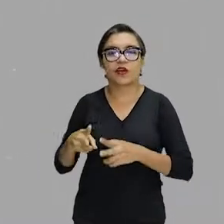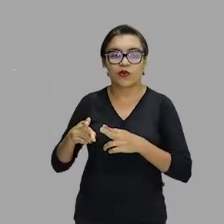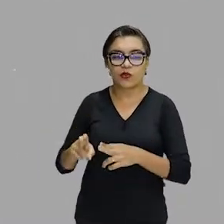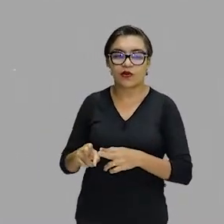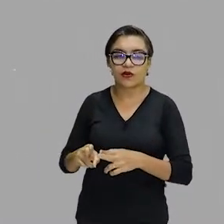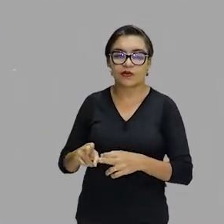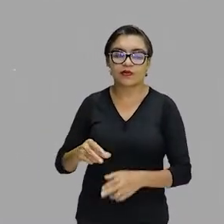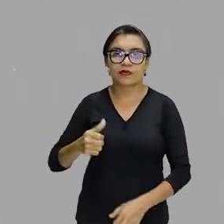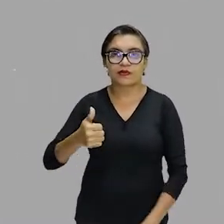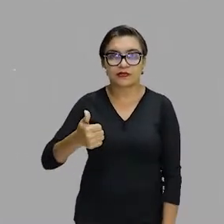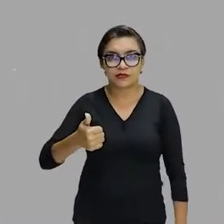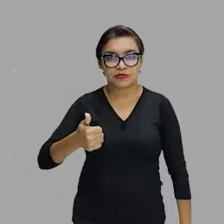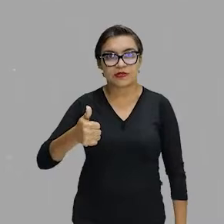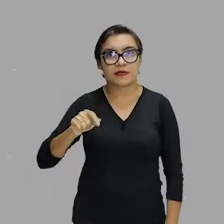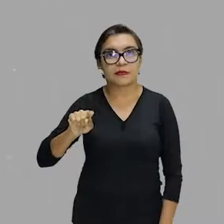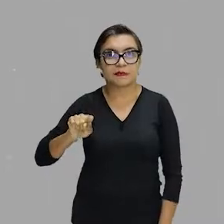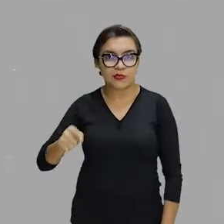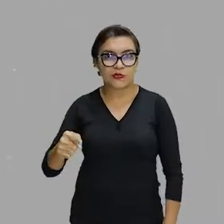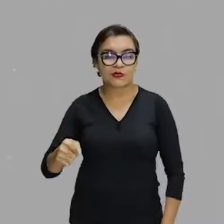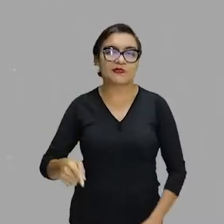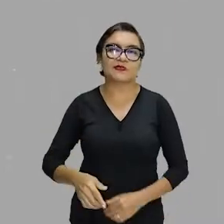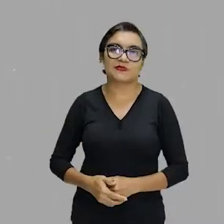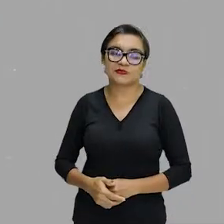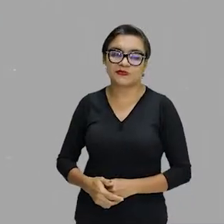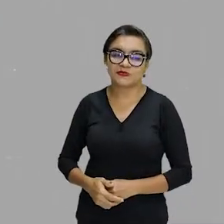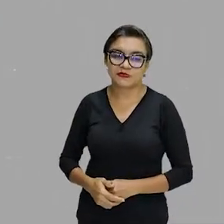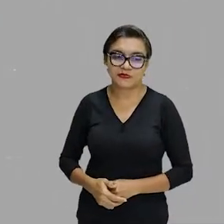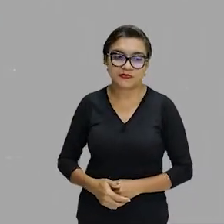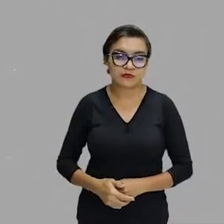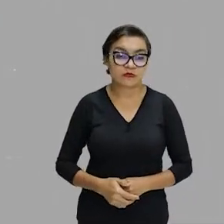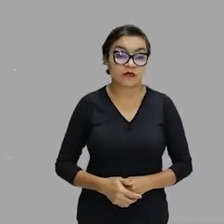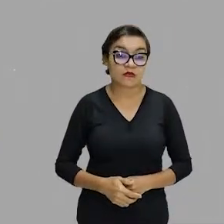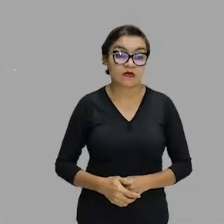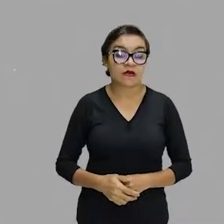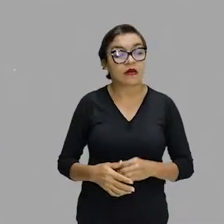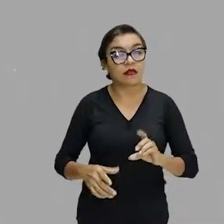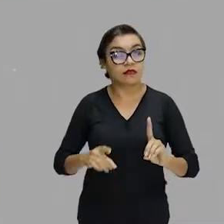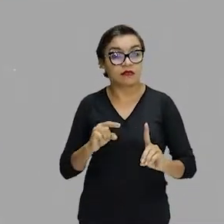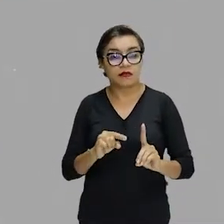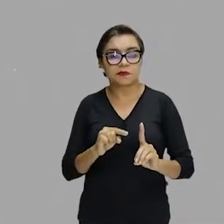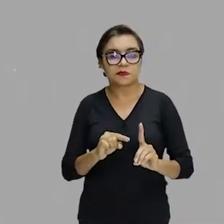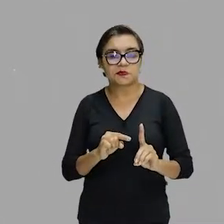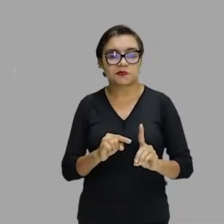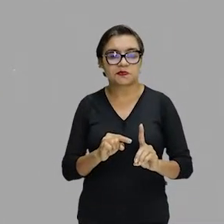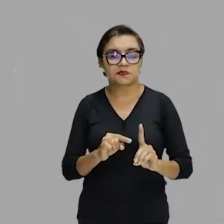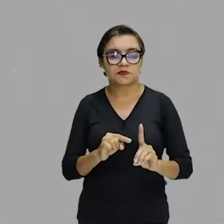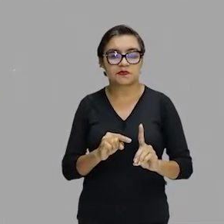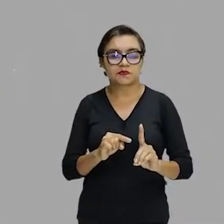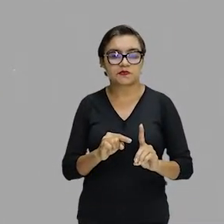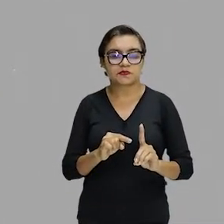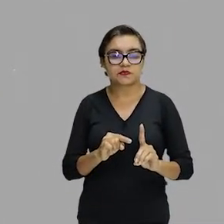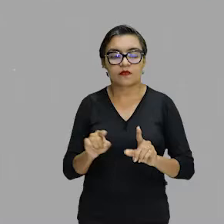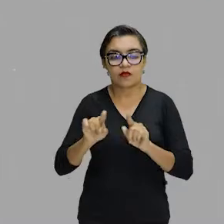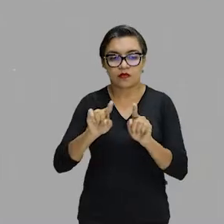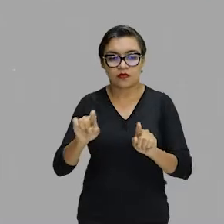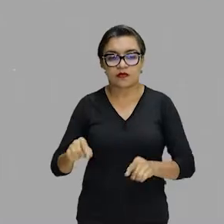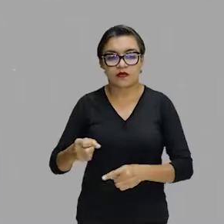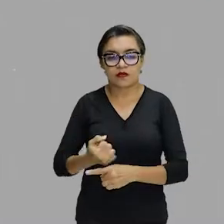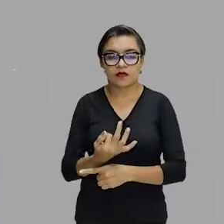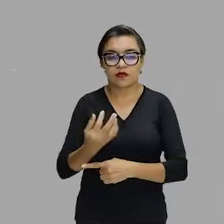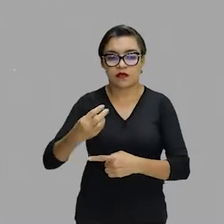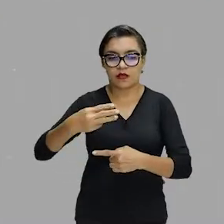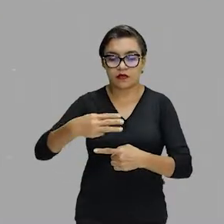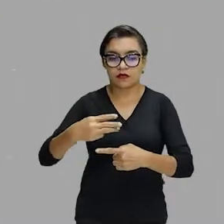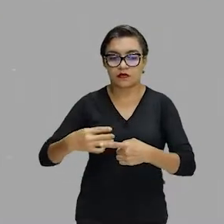então, o total de 1000. Por fim, na letra D, nós temos agora 3 quartos elevado ao